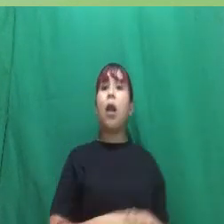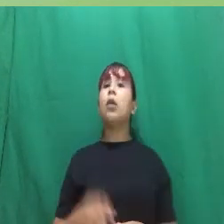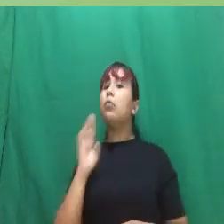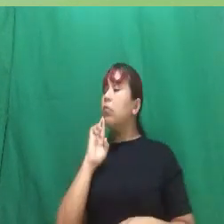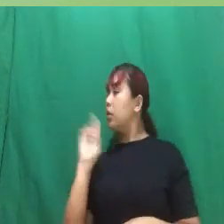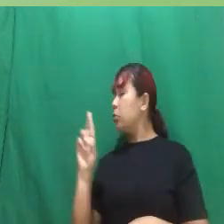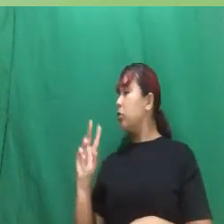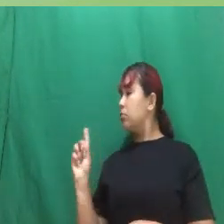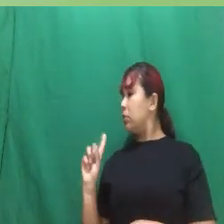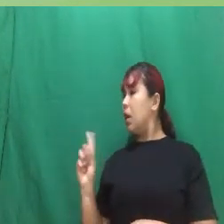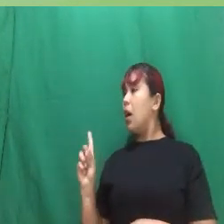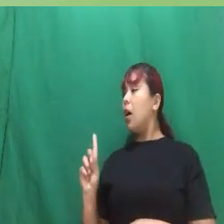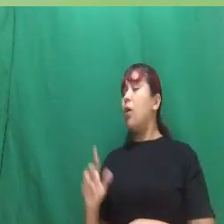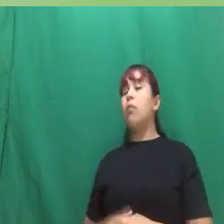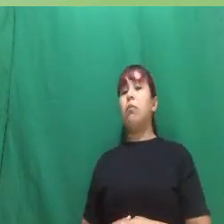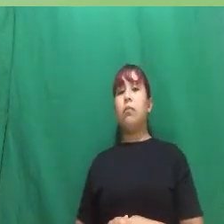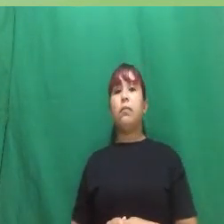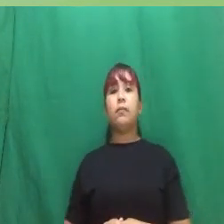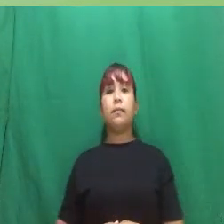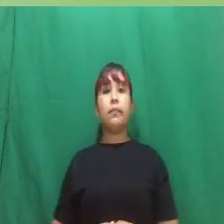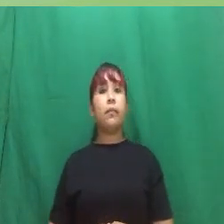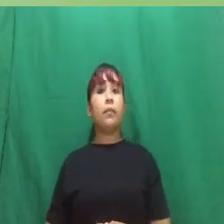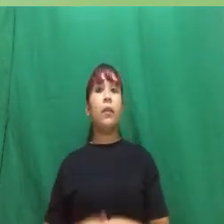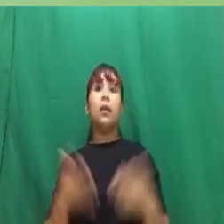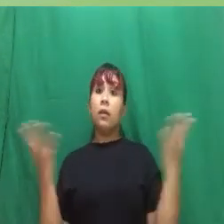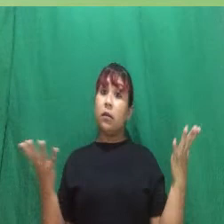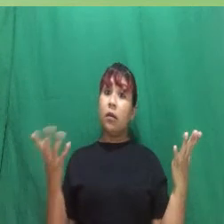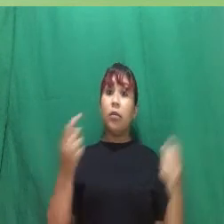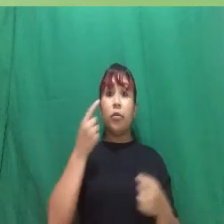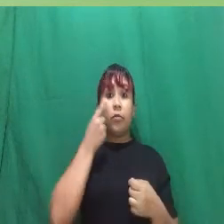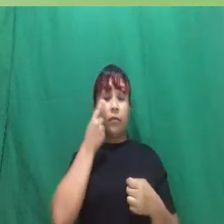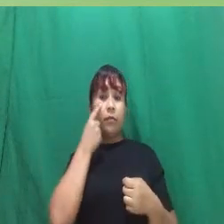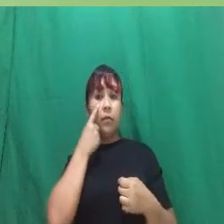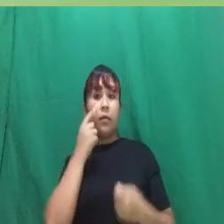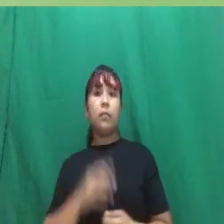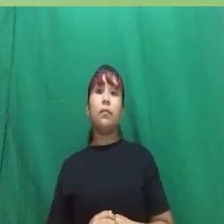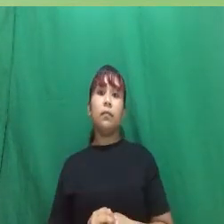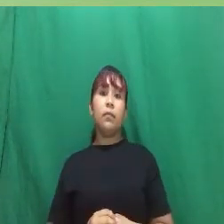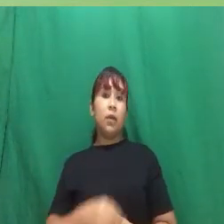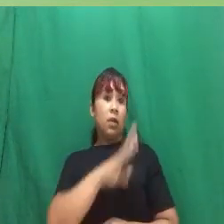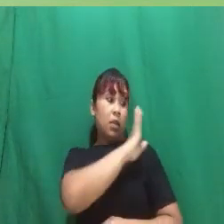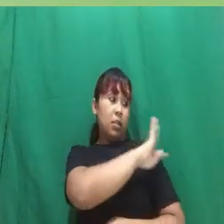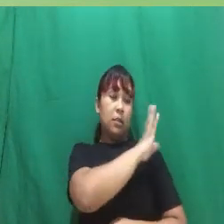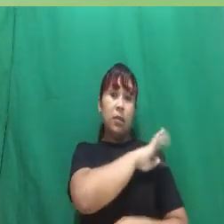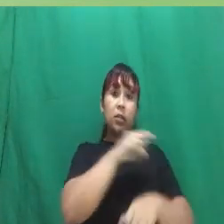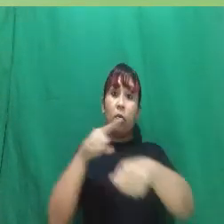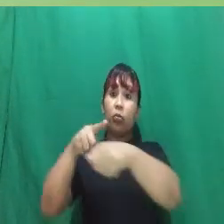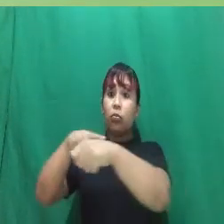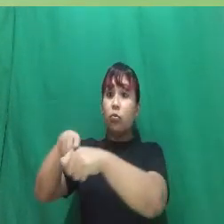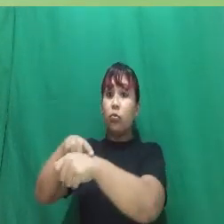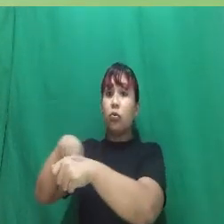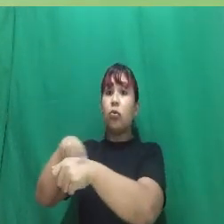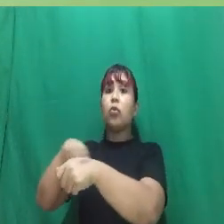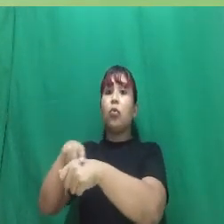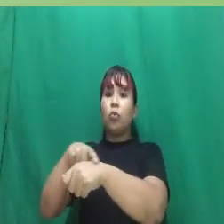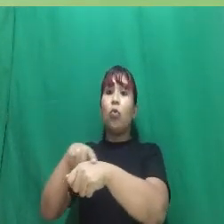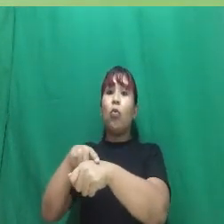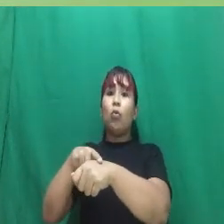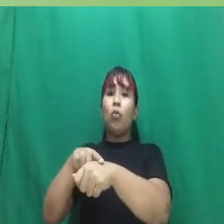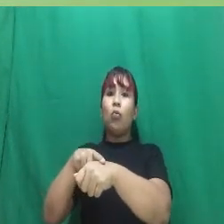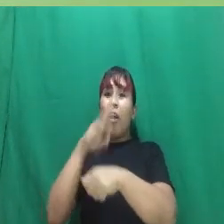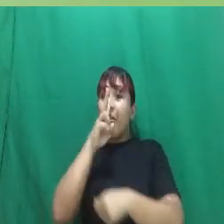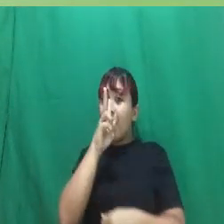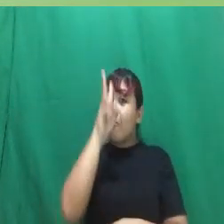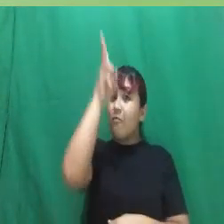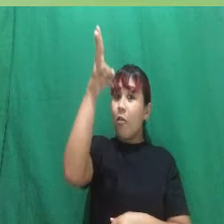geralmente ele já tem tese, que é preto, é pobre, não tem como se vestir, é o auxiliar ali da loja,